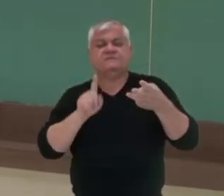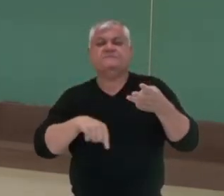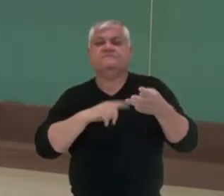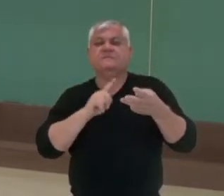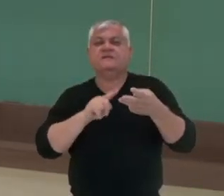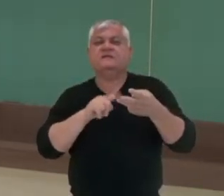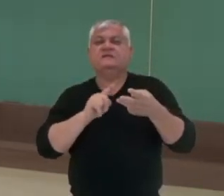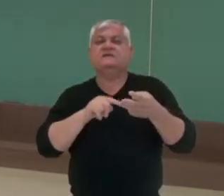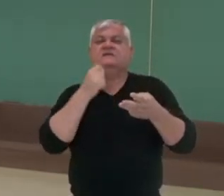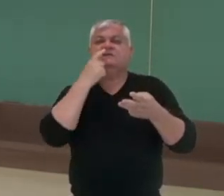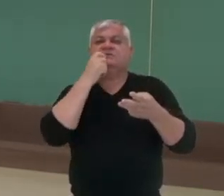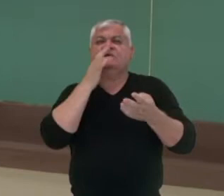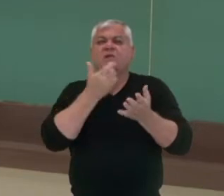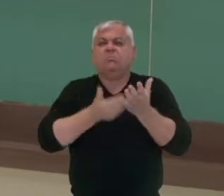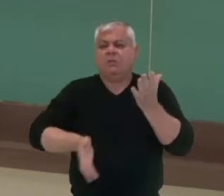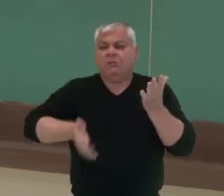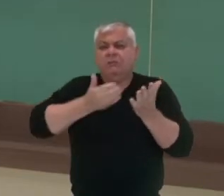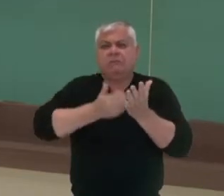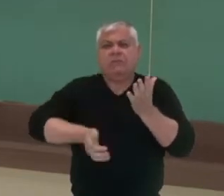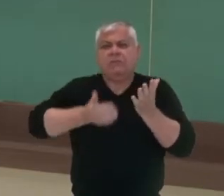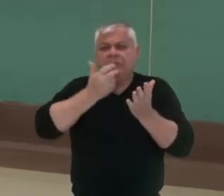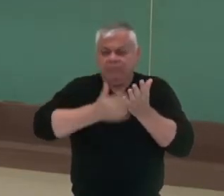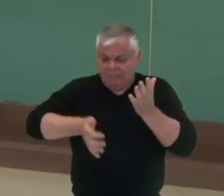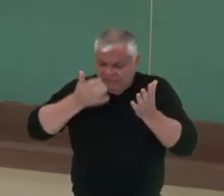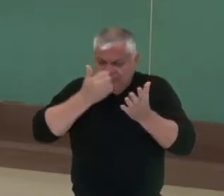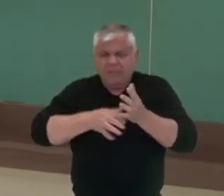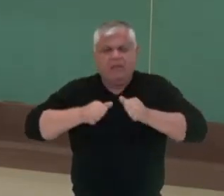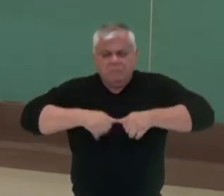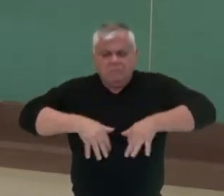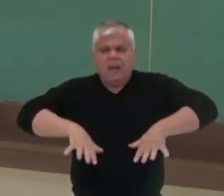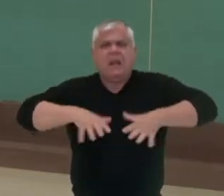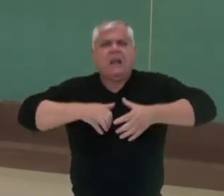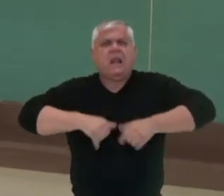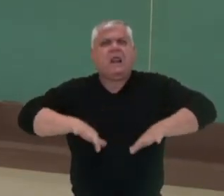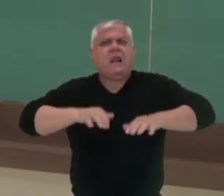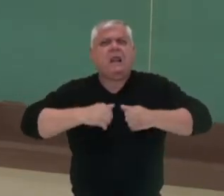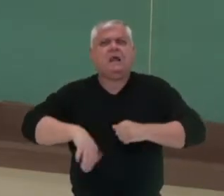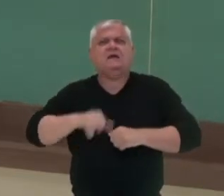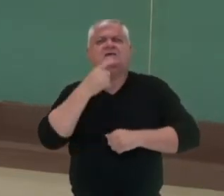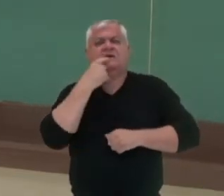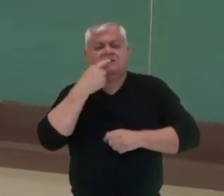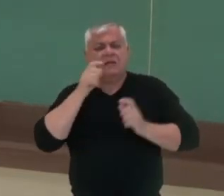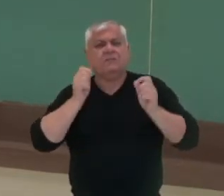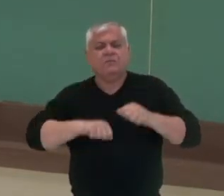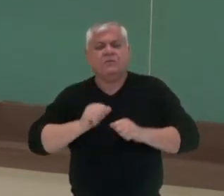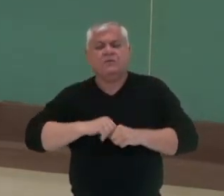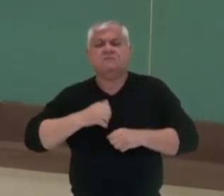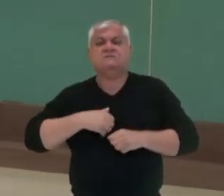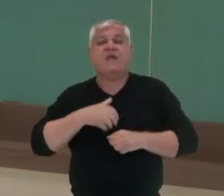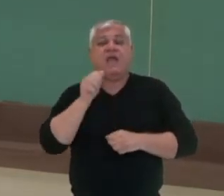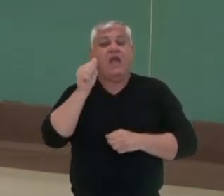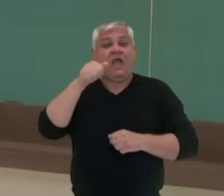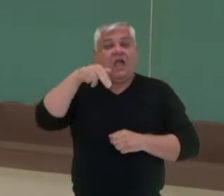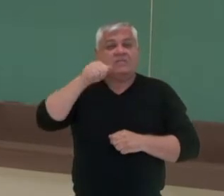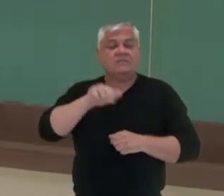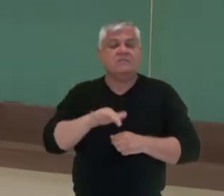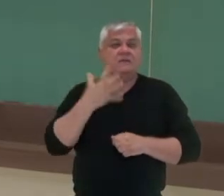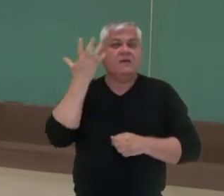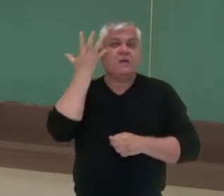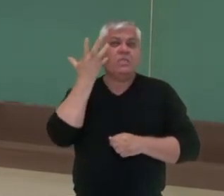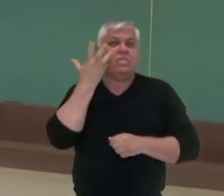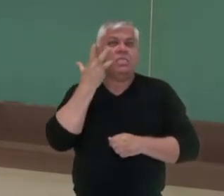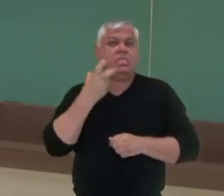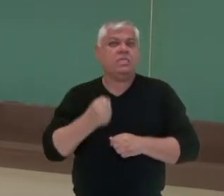de sangue, por exemplo, teve uma hemorragia muito intensa. Ele causa anemia, né? Ou então, algumas